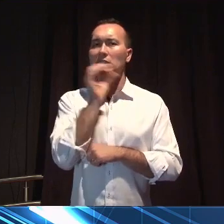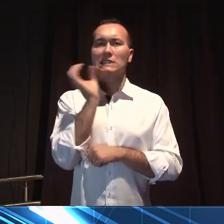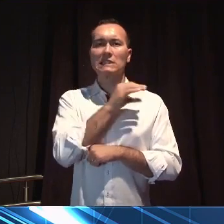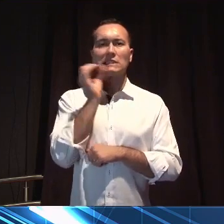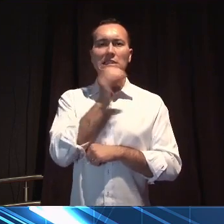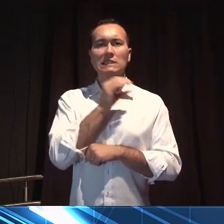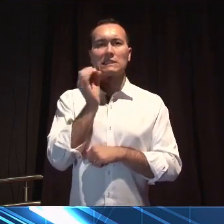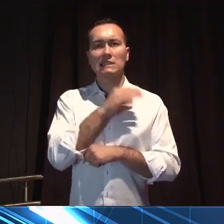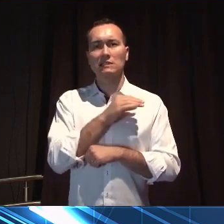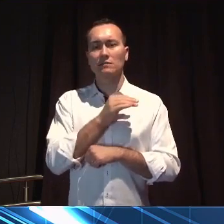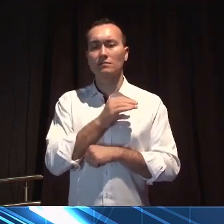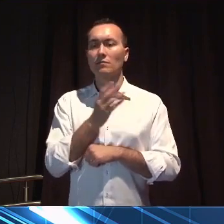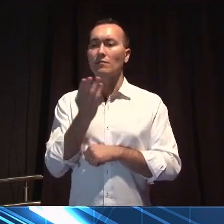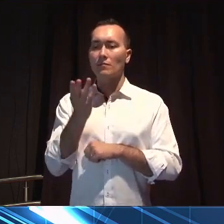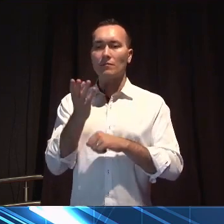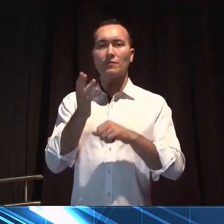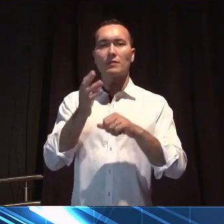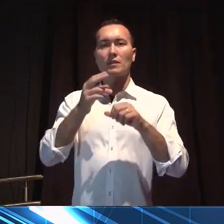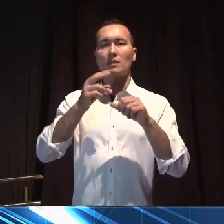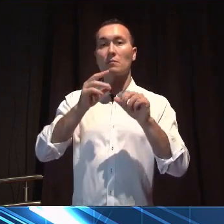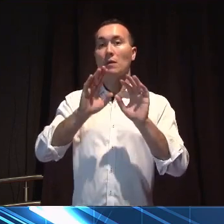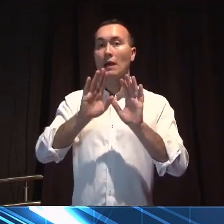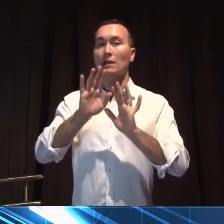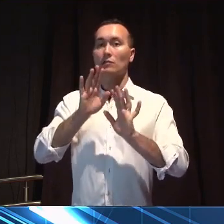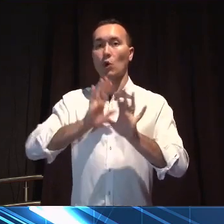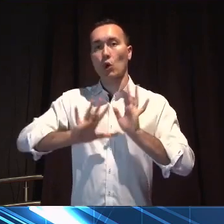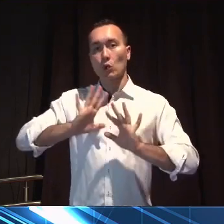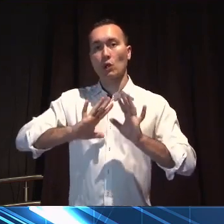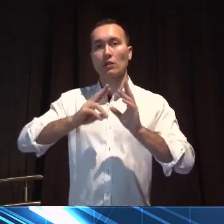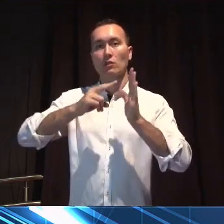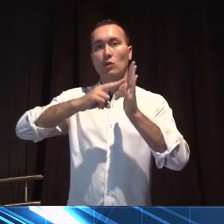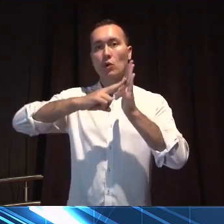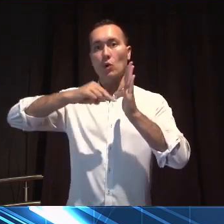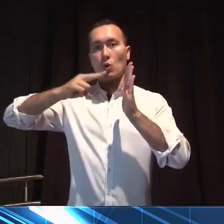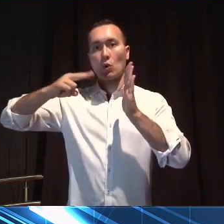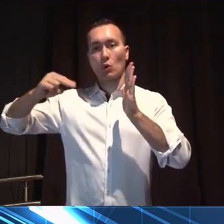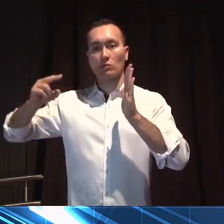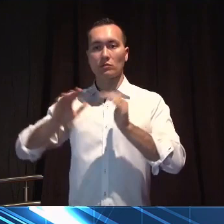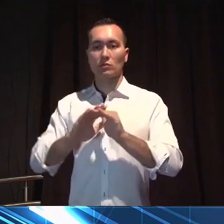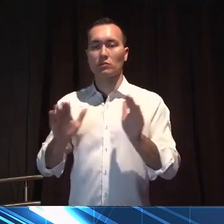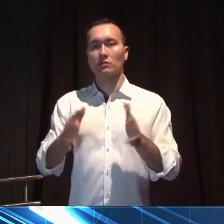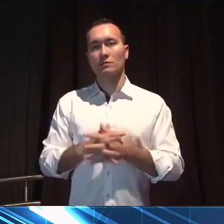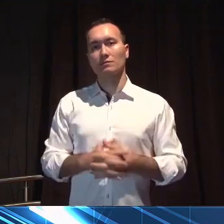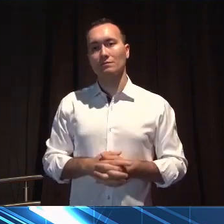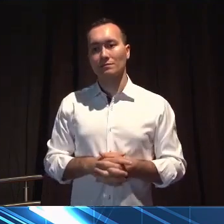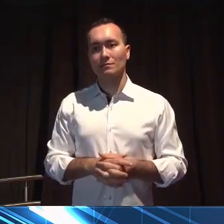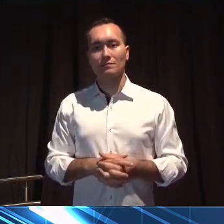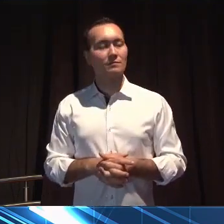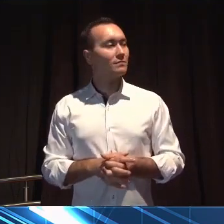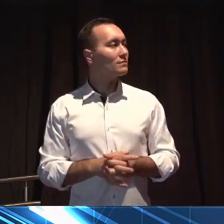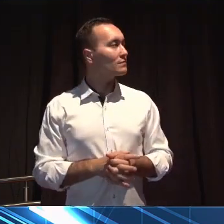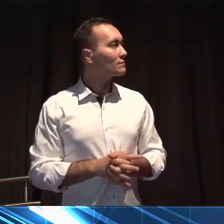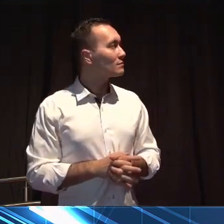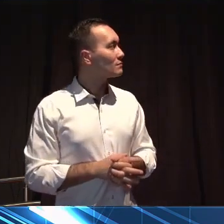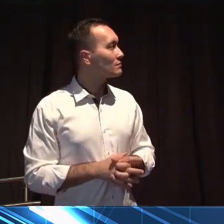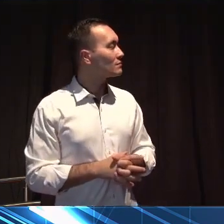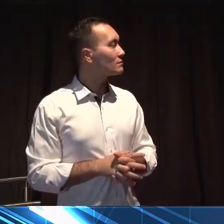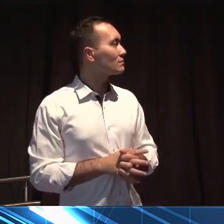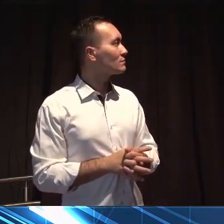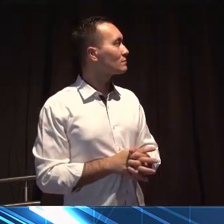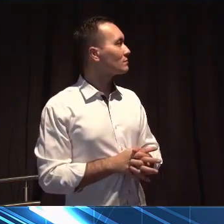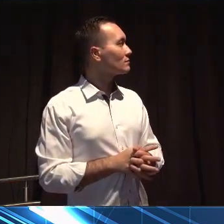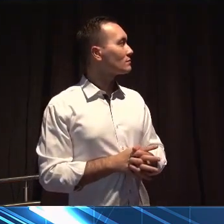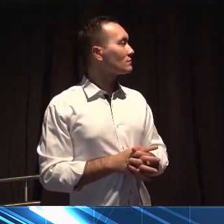só cuidar no design dele, mas fora isso ele é muito rápido, muito baixa latência, então a gente usava ele bastante para isso. Serviço de storage também,